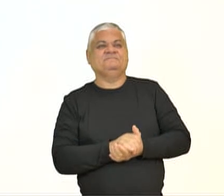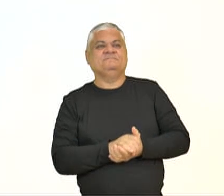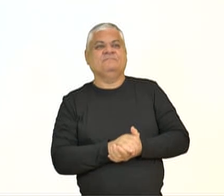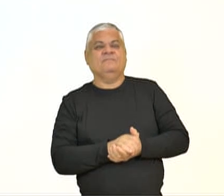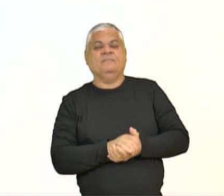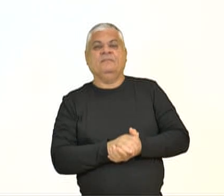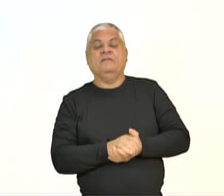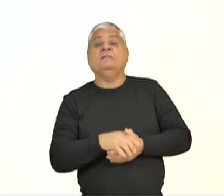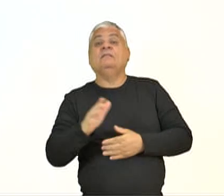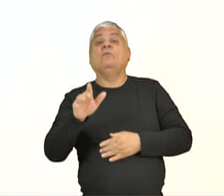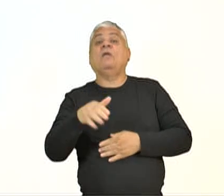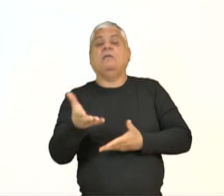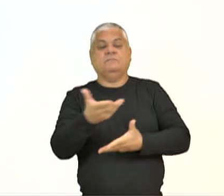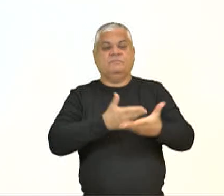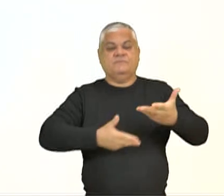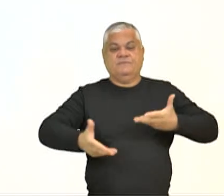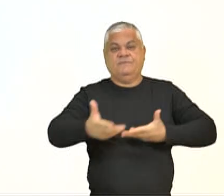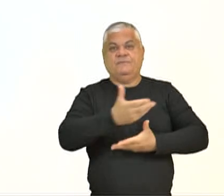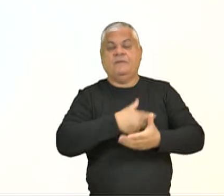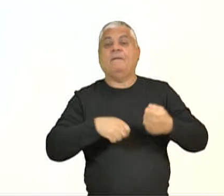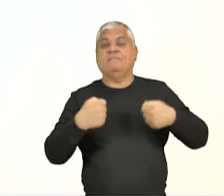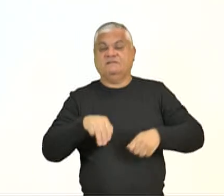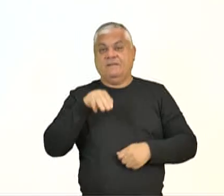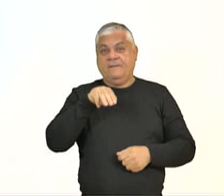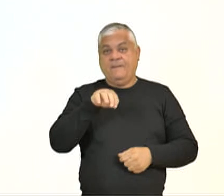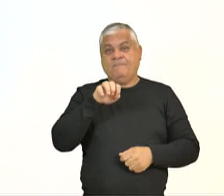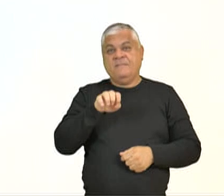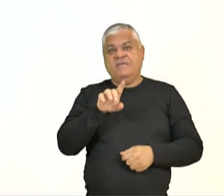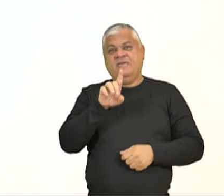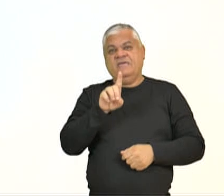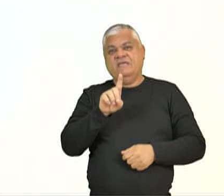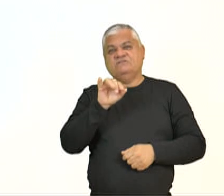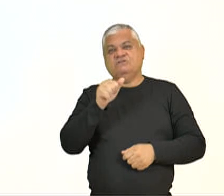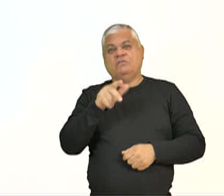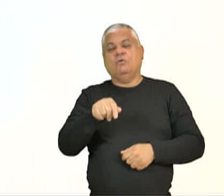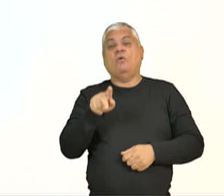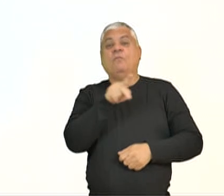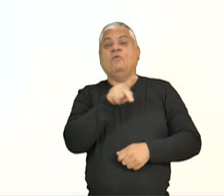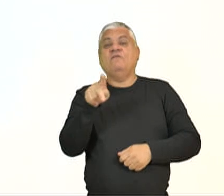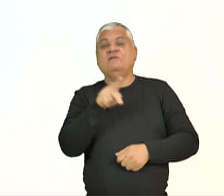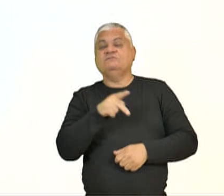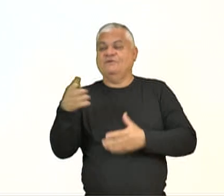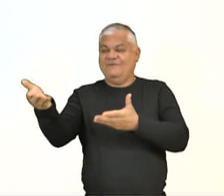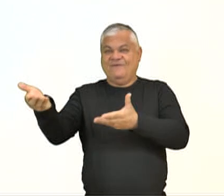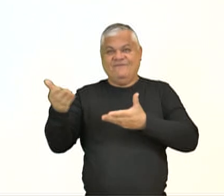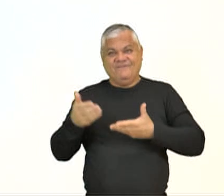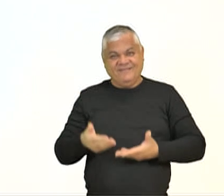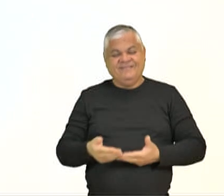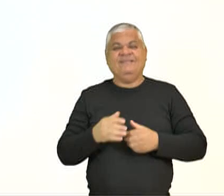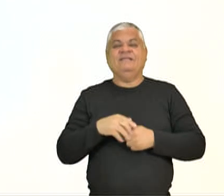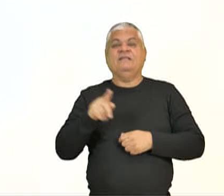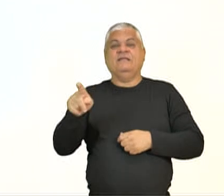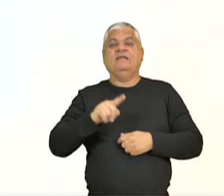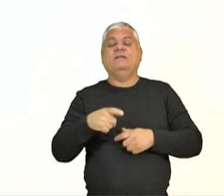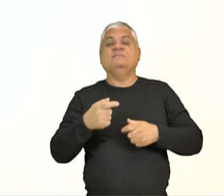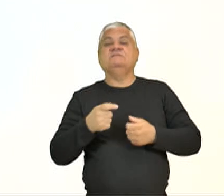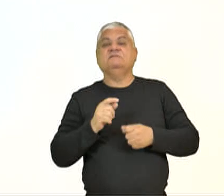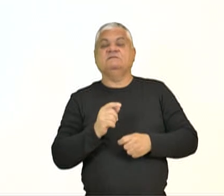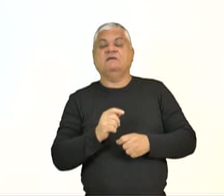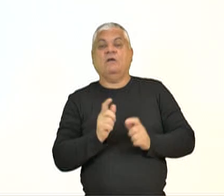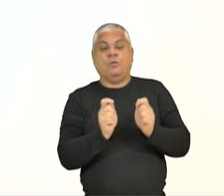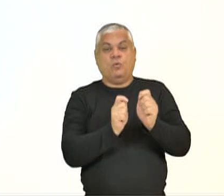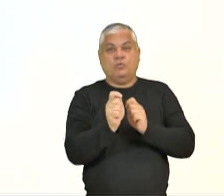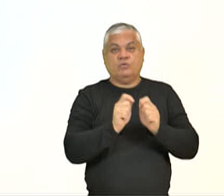papel do mediador, óbvio que tem que ter um mediador, né? Que pode ser um professor ou um convidado. É o de coordenar a prática,